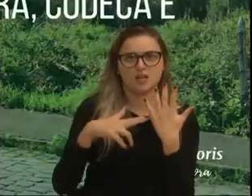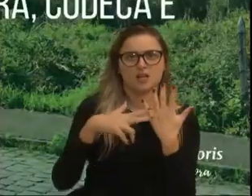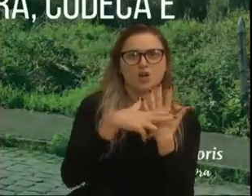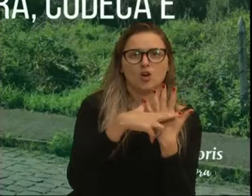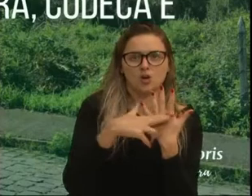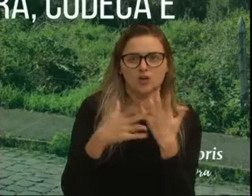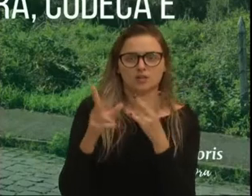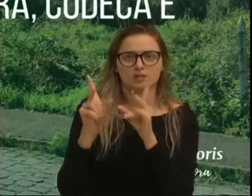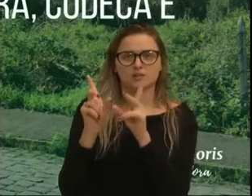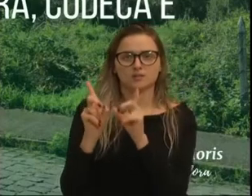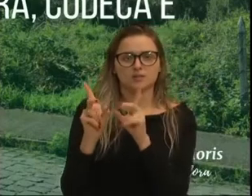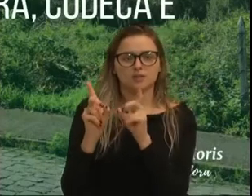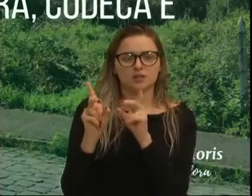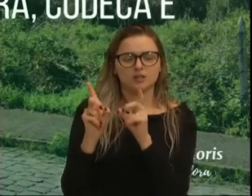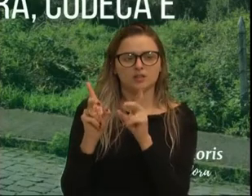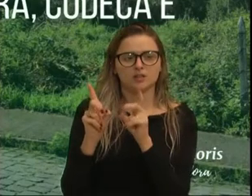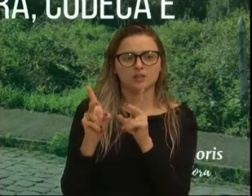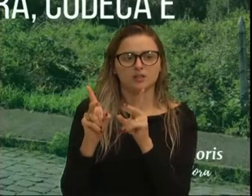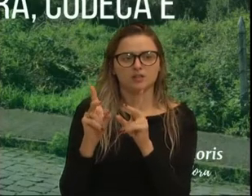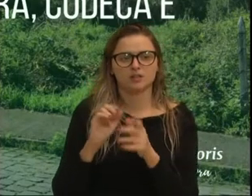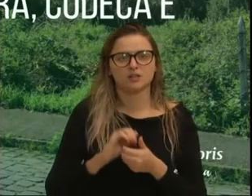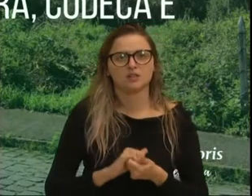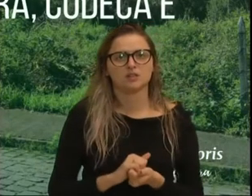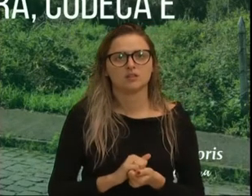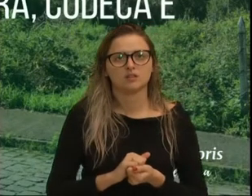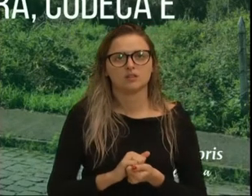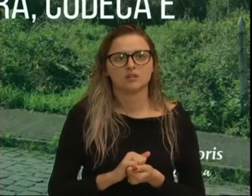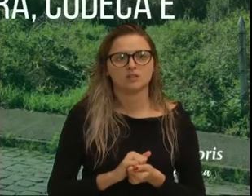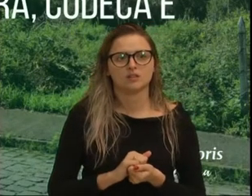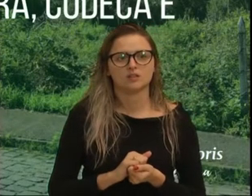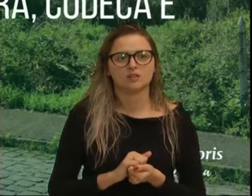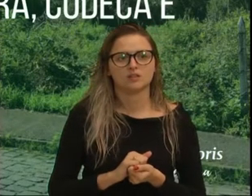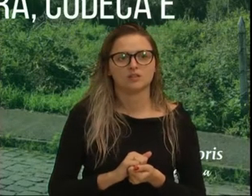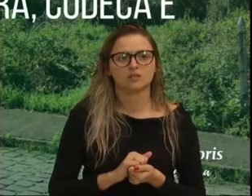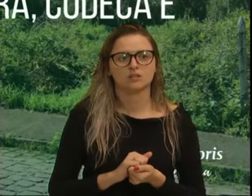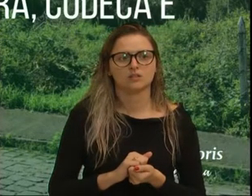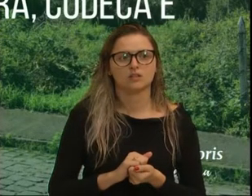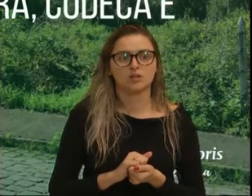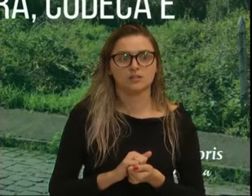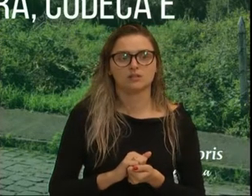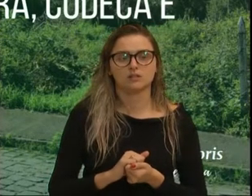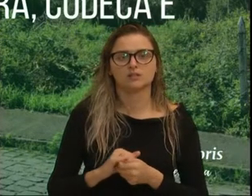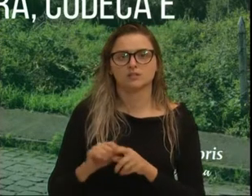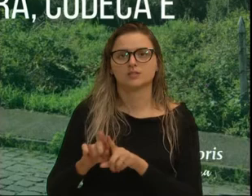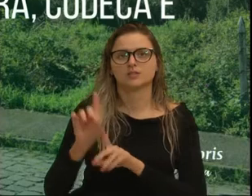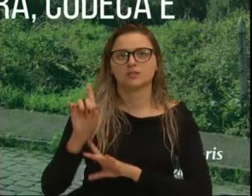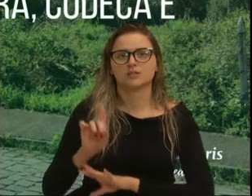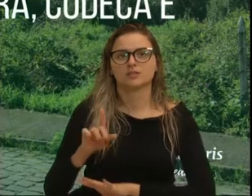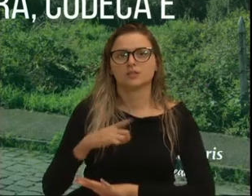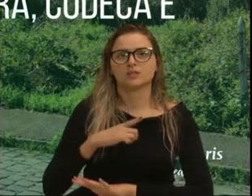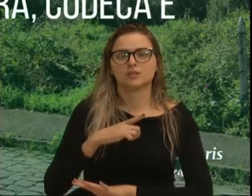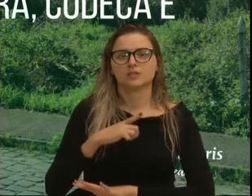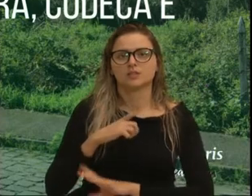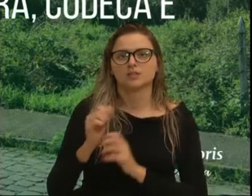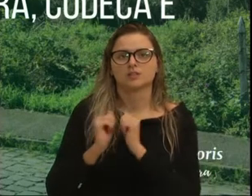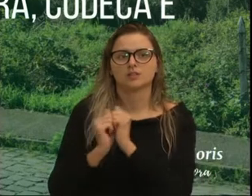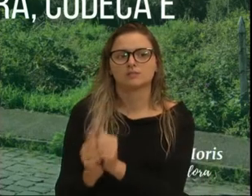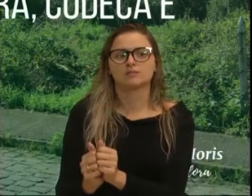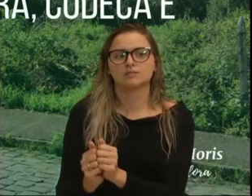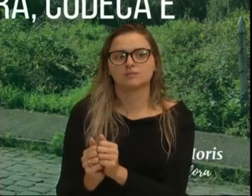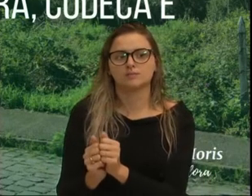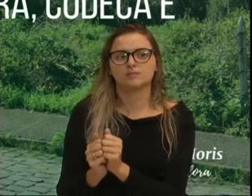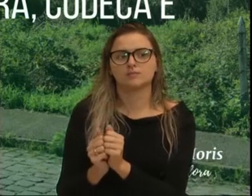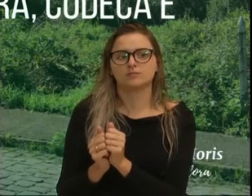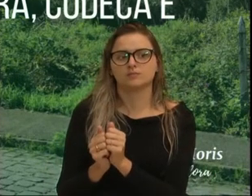E quando tá alto, dentro da teoria das janelas quebradas, né, quando a situação não está boa,